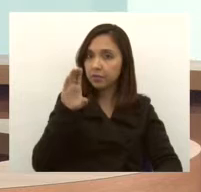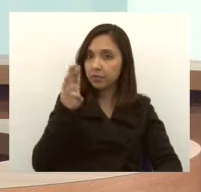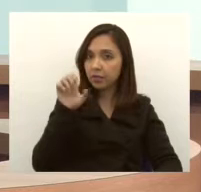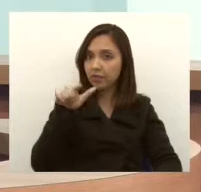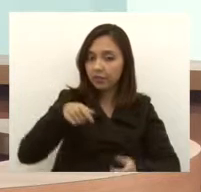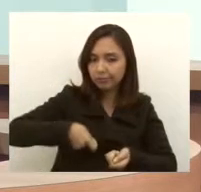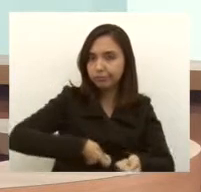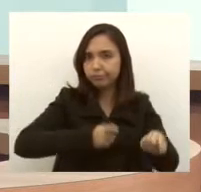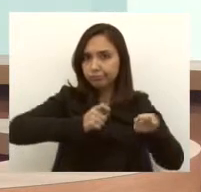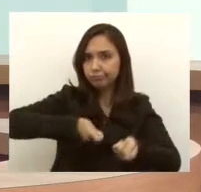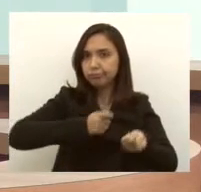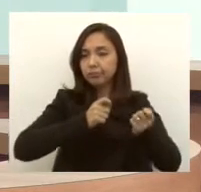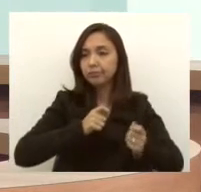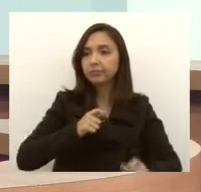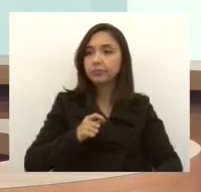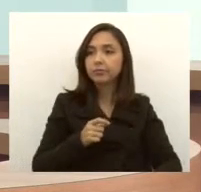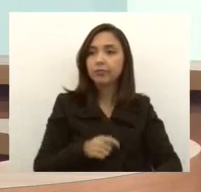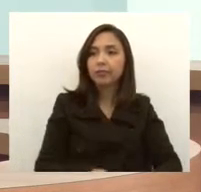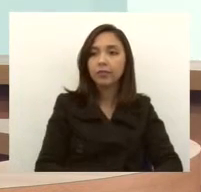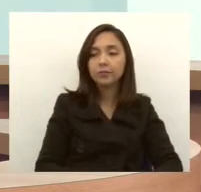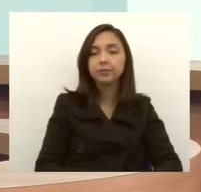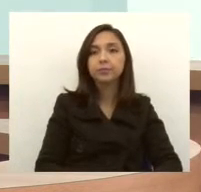Segundo ponto,